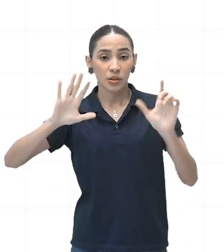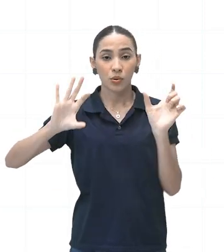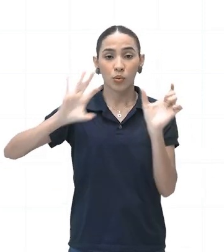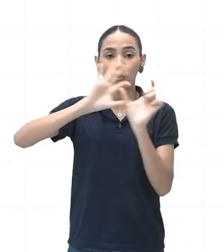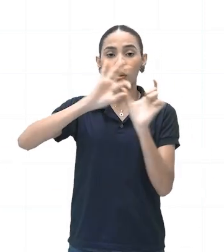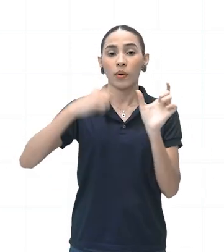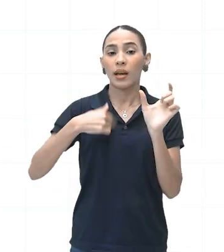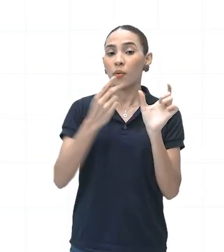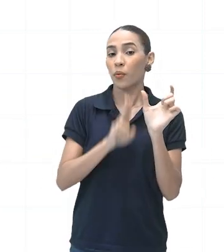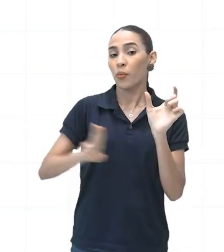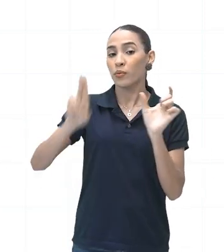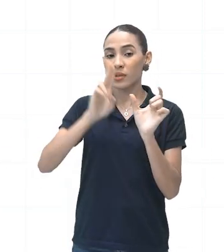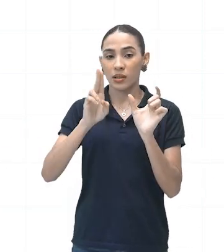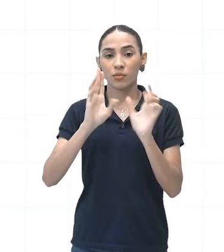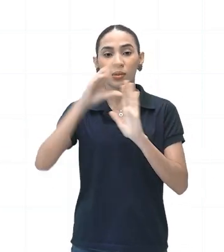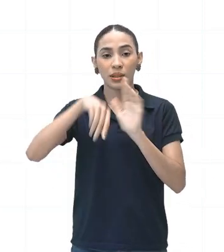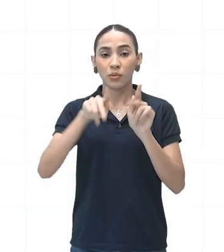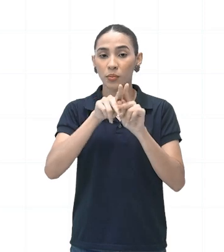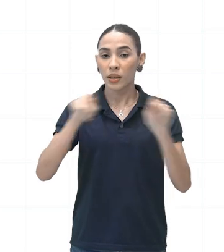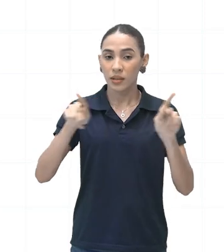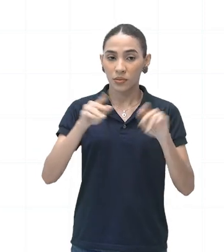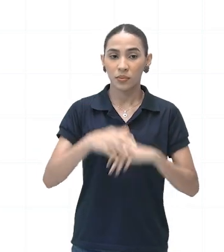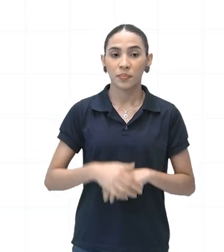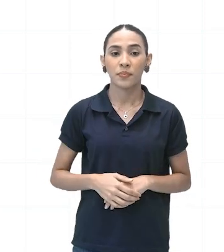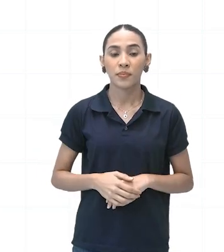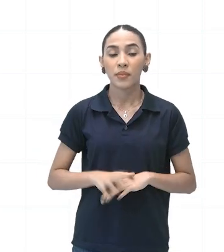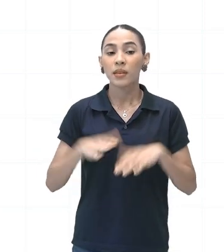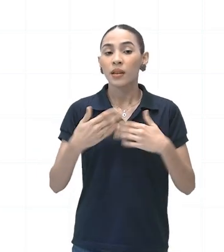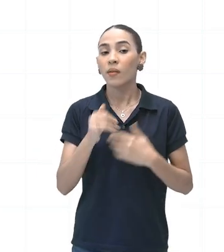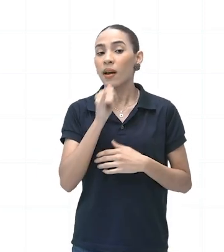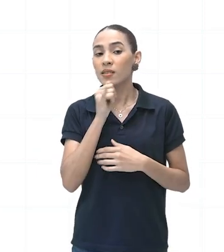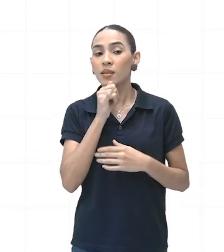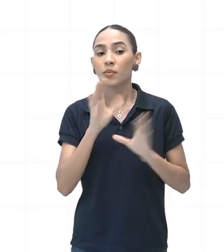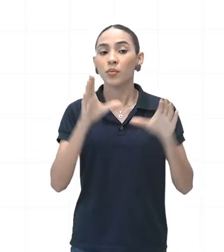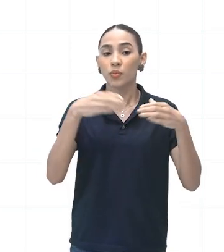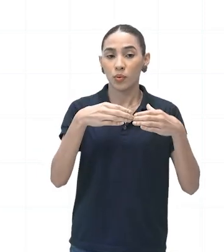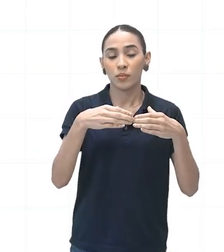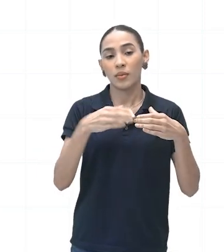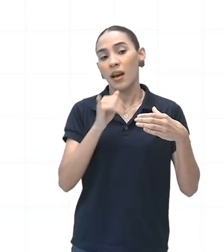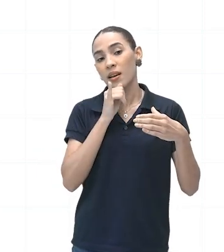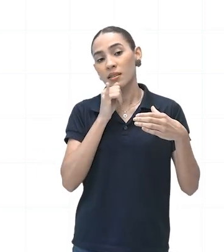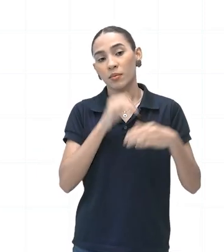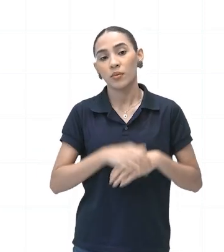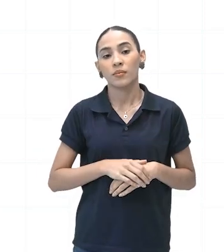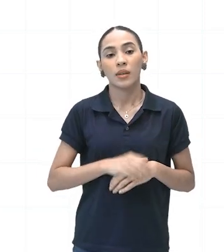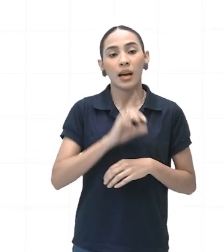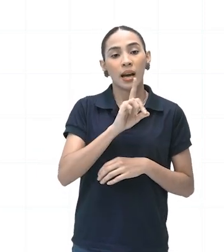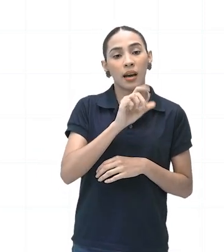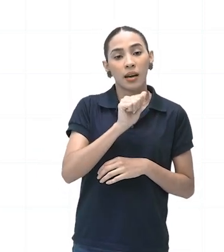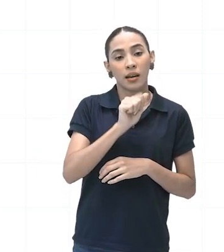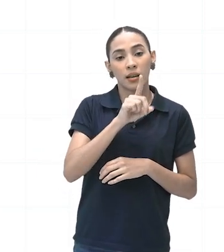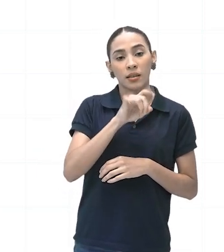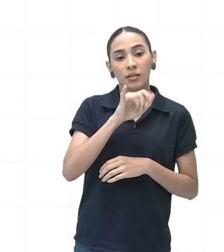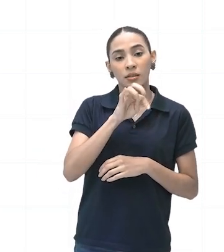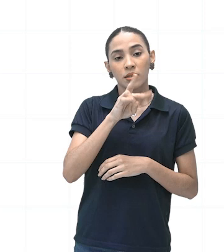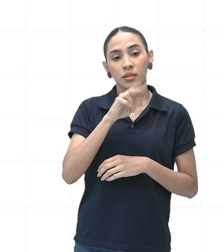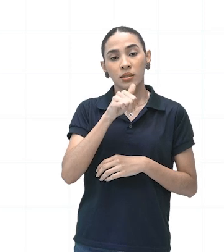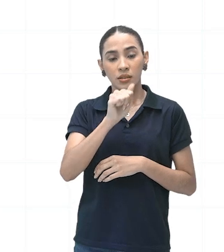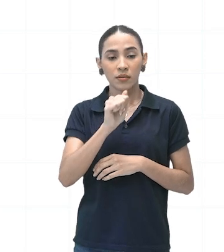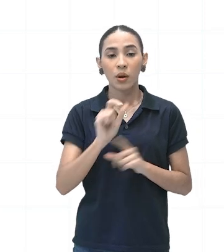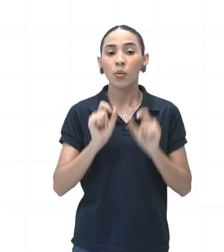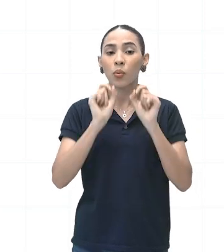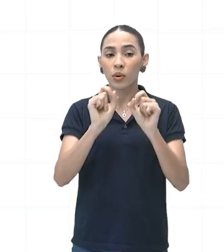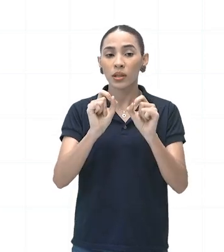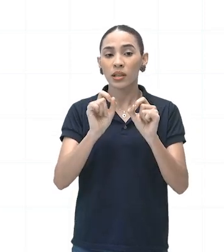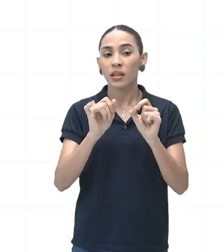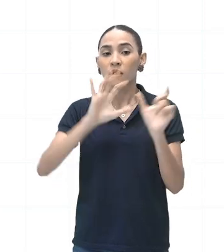estou usando entre elas. Então, eu tenho aí a minha classificação, por exemplo, aditiva. O que faz